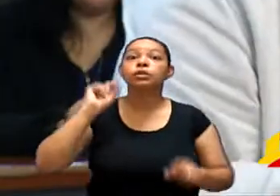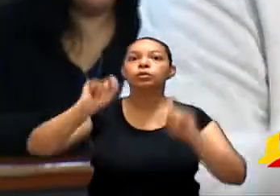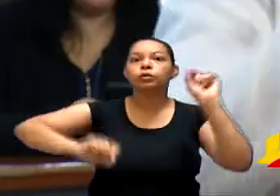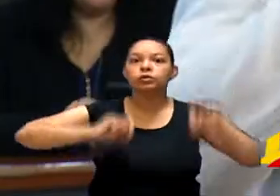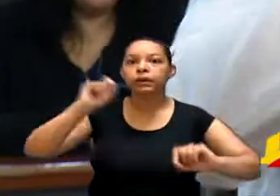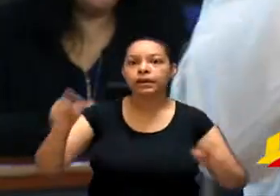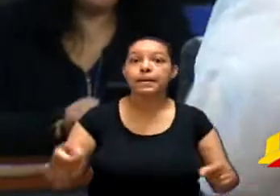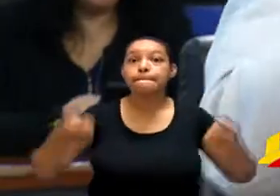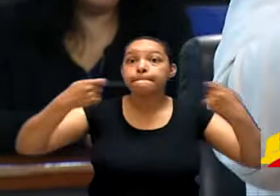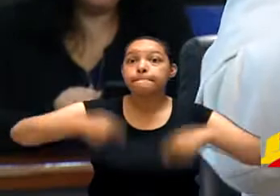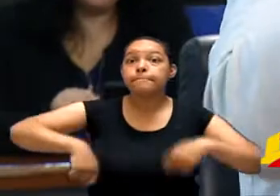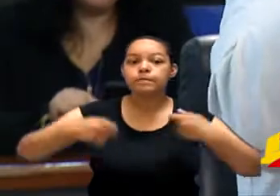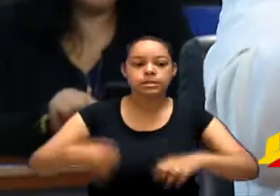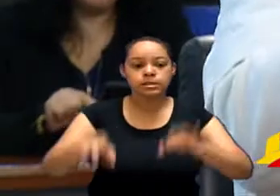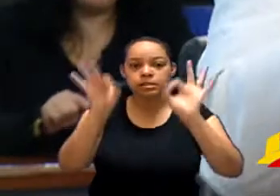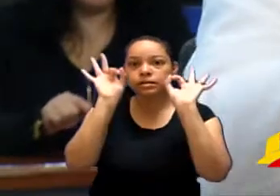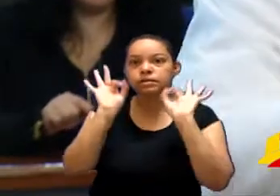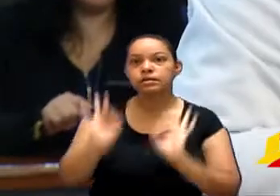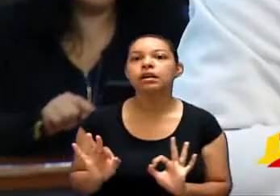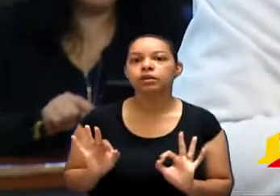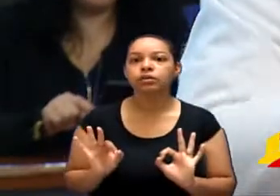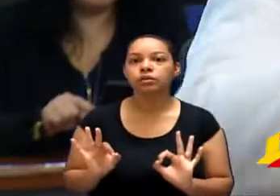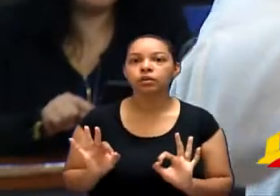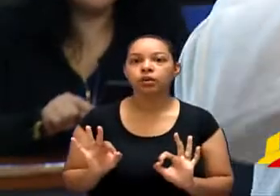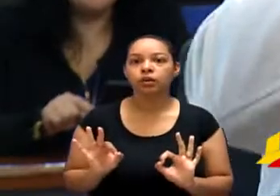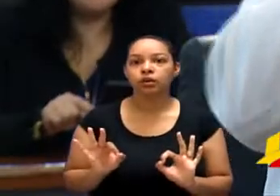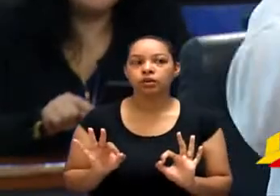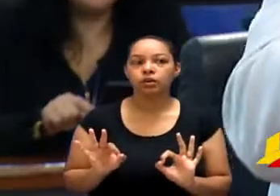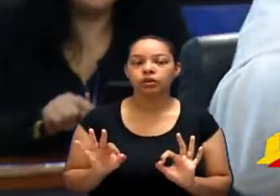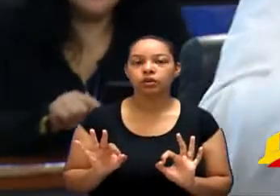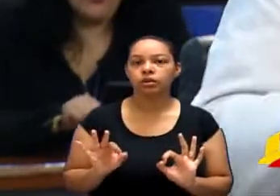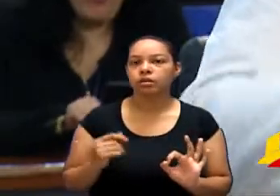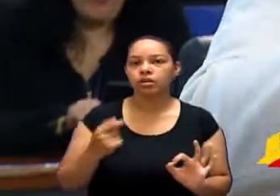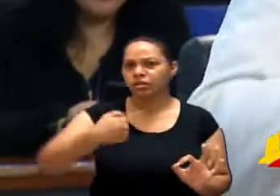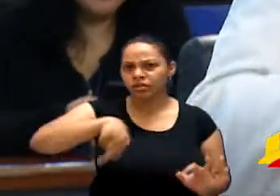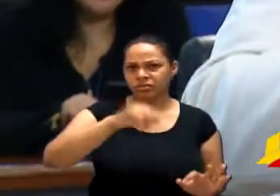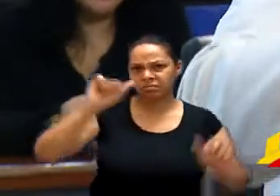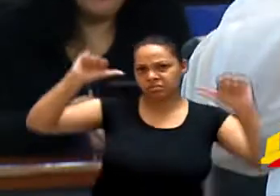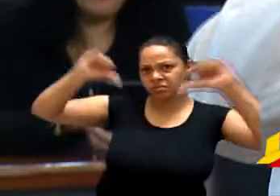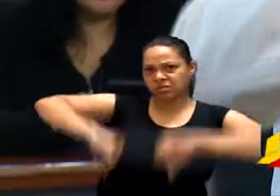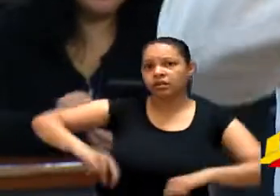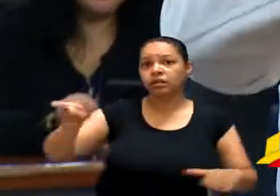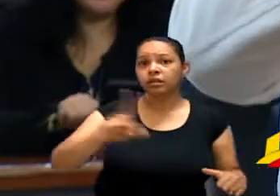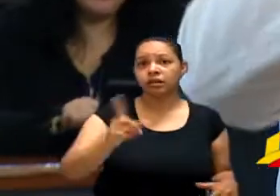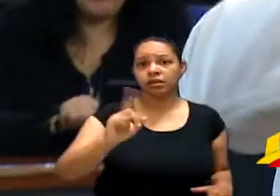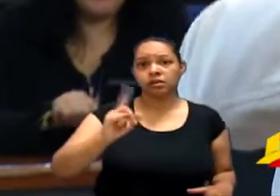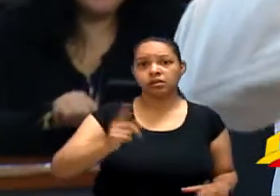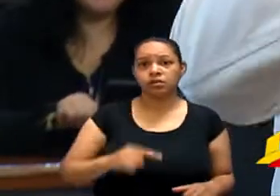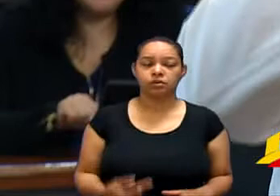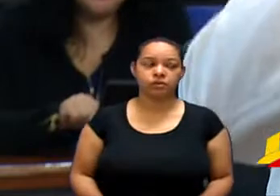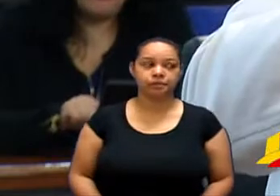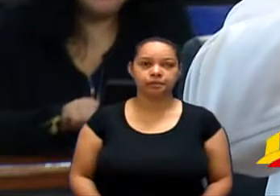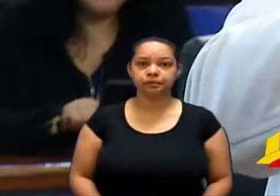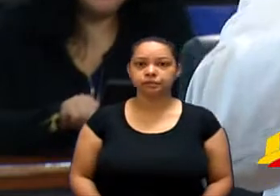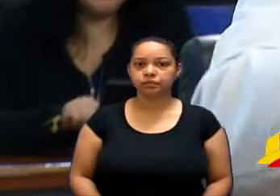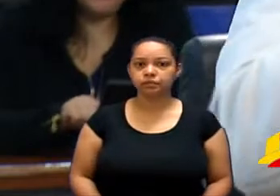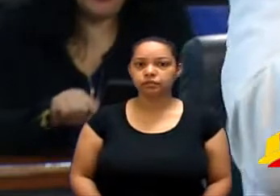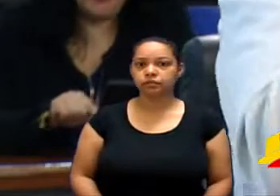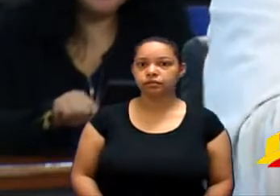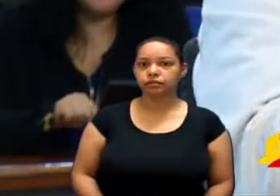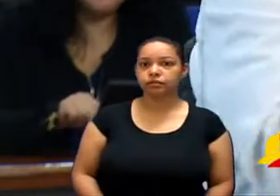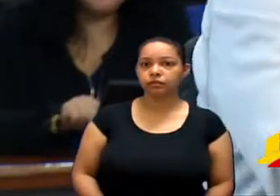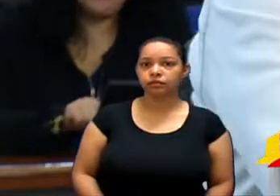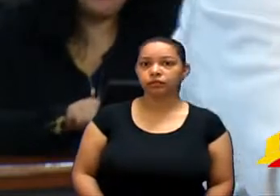ninguém aqui está querendo o pior nós queremos que assistência fun serve